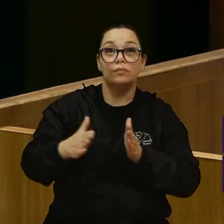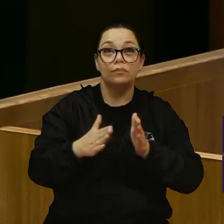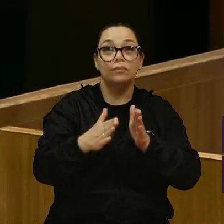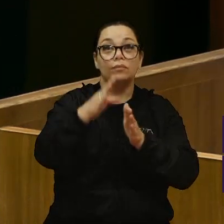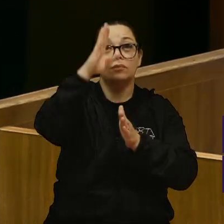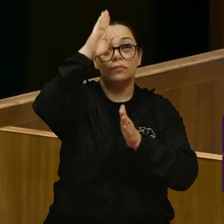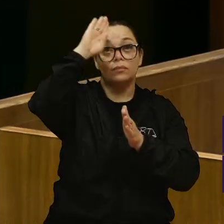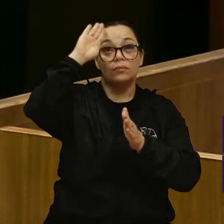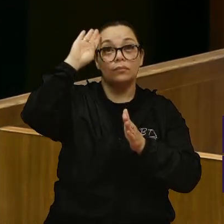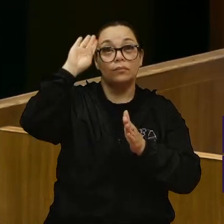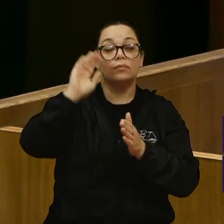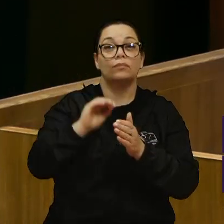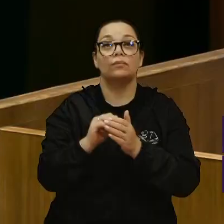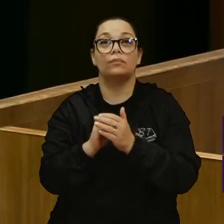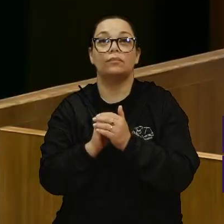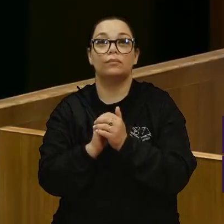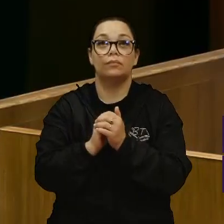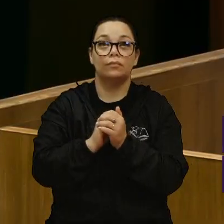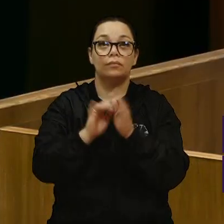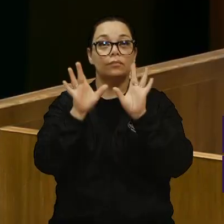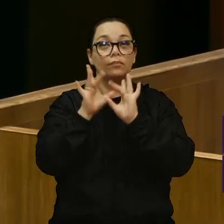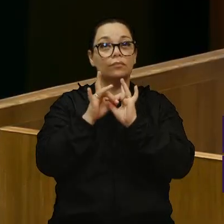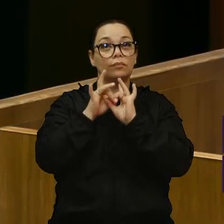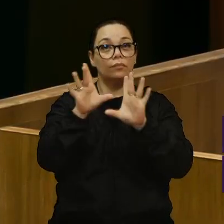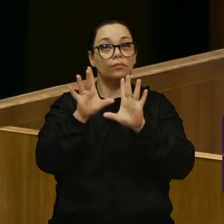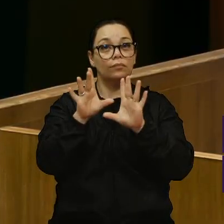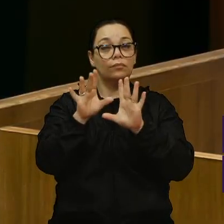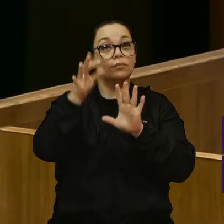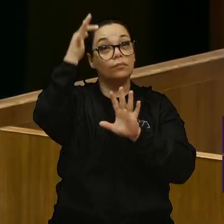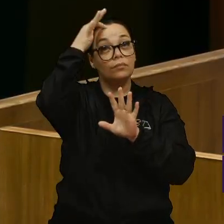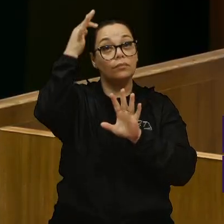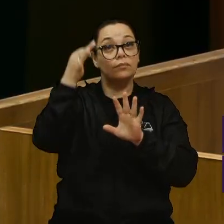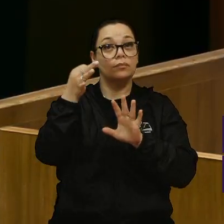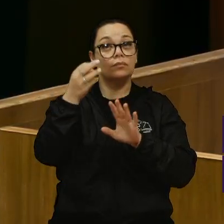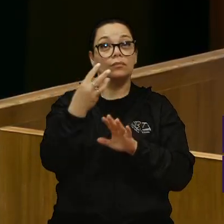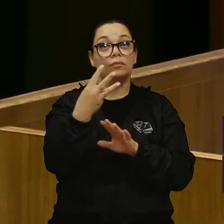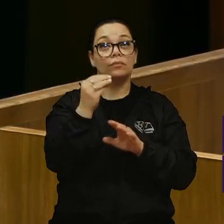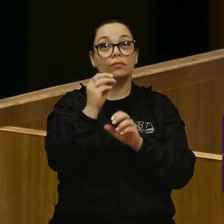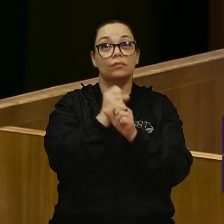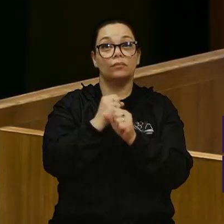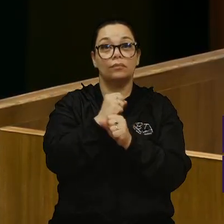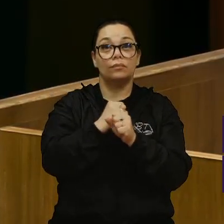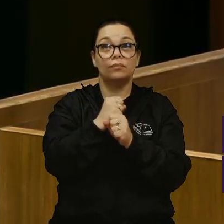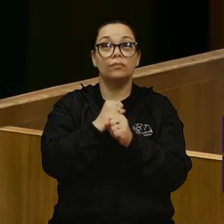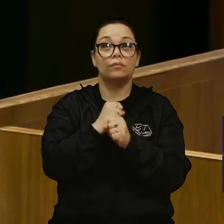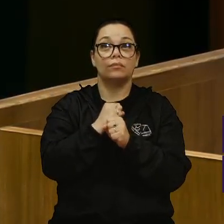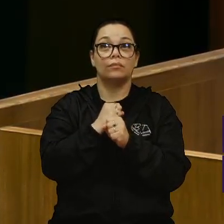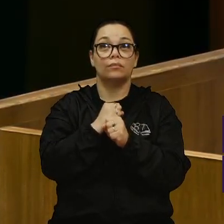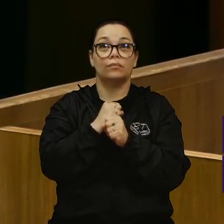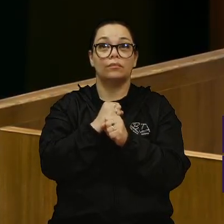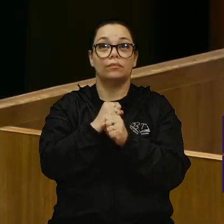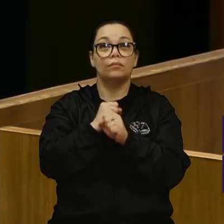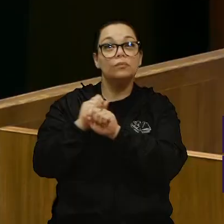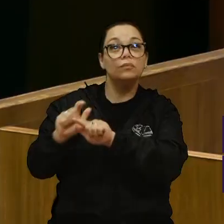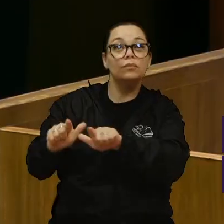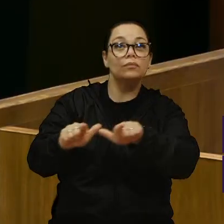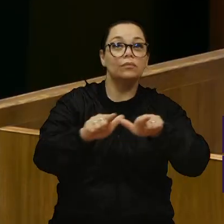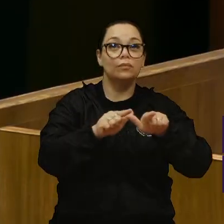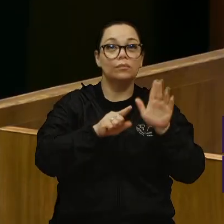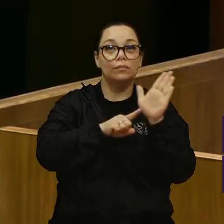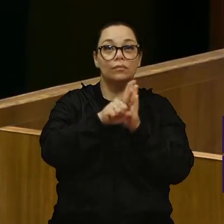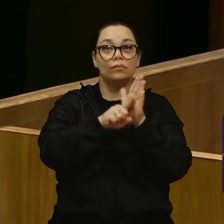acadêmica, com liberdade intelectual, 30 anos, com espaço para